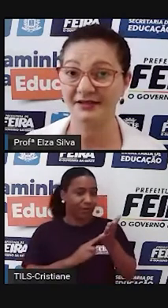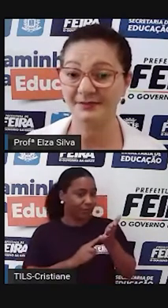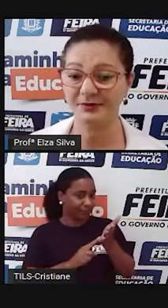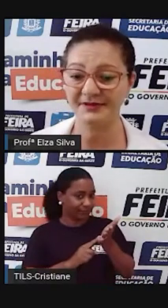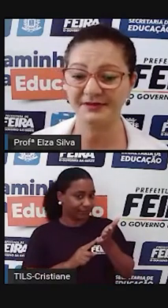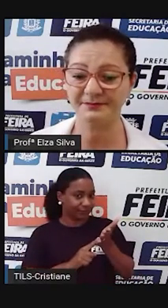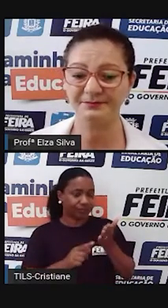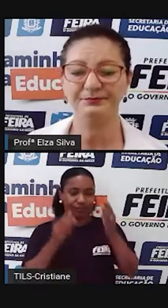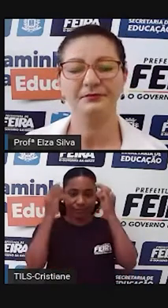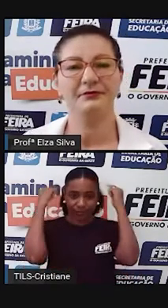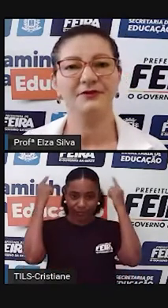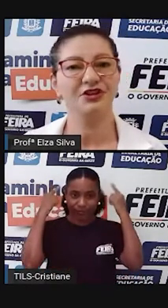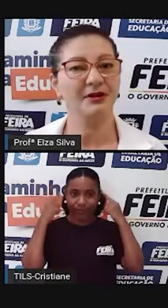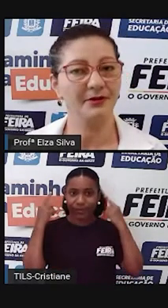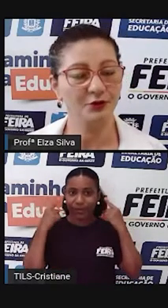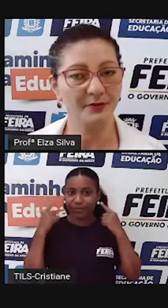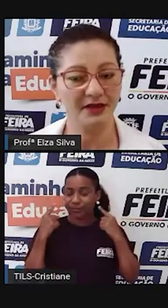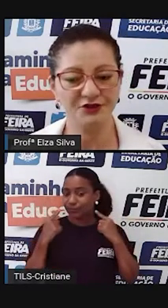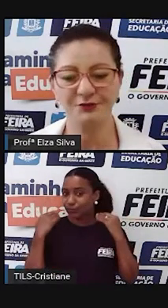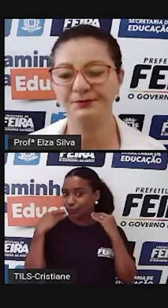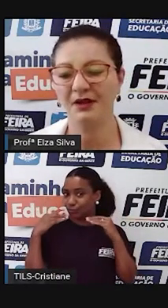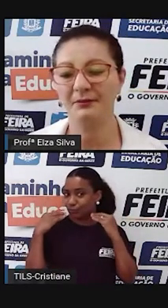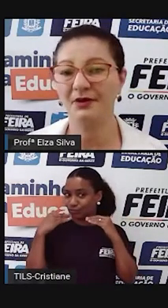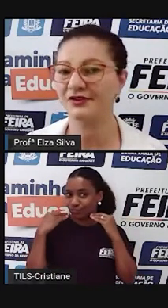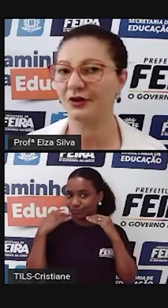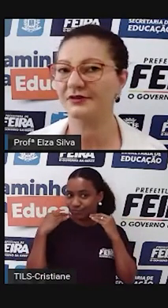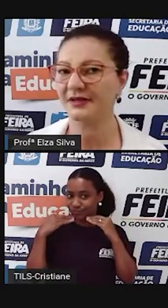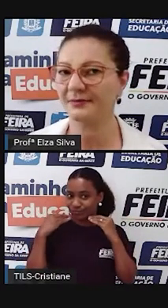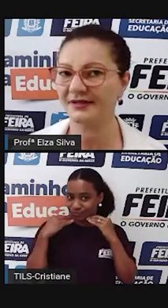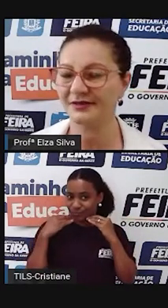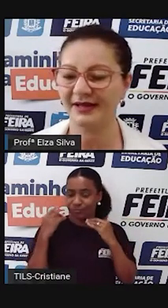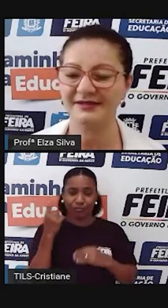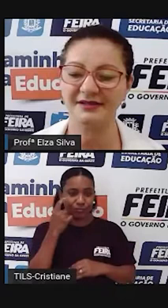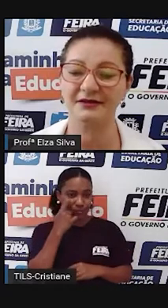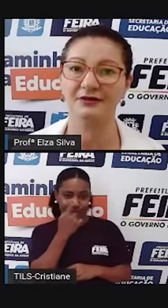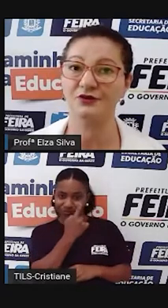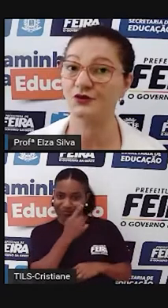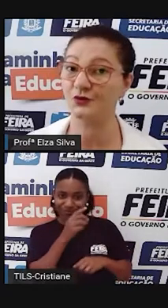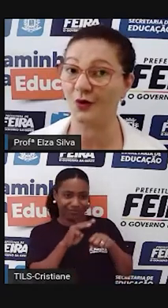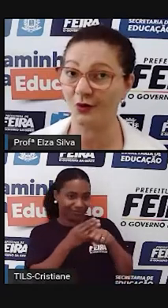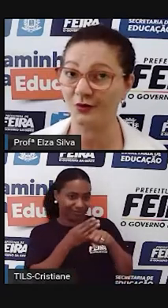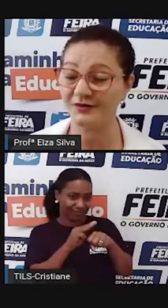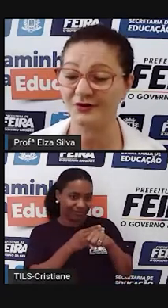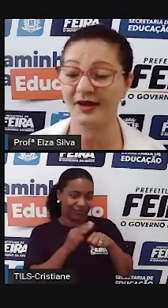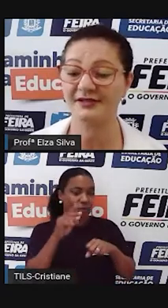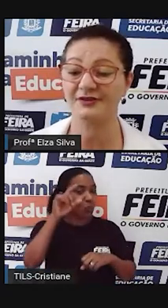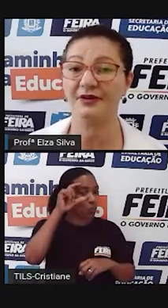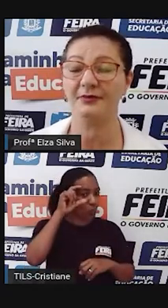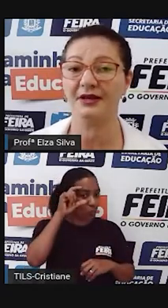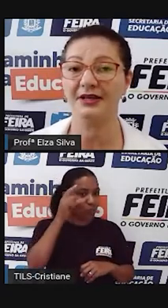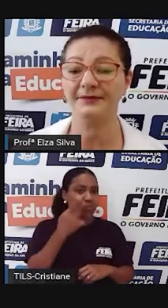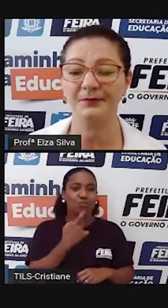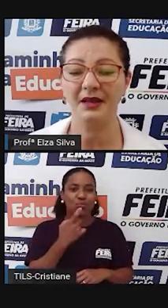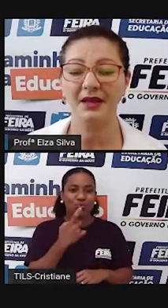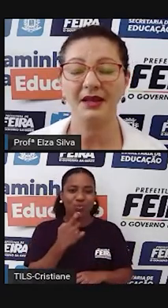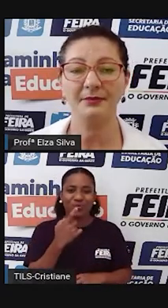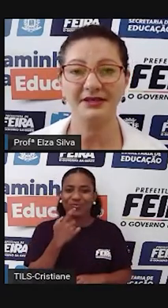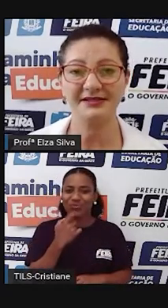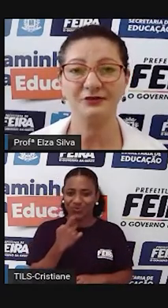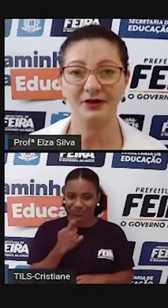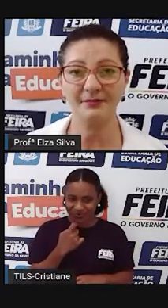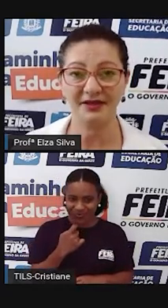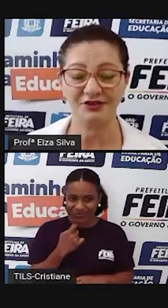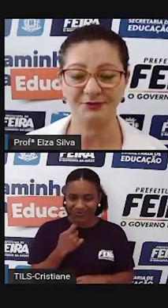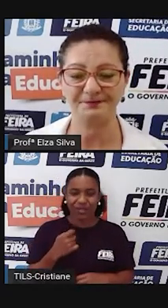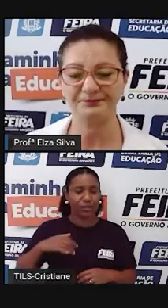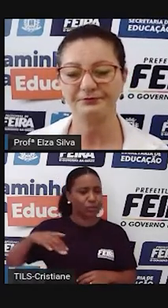cabelos crespos, de tamanho médio. Meus olhos também são castanhos, uso óculos com haste vermelha e a